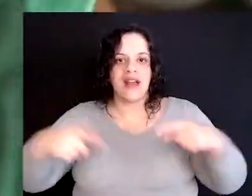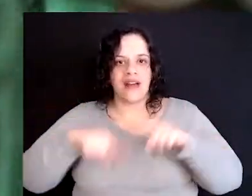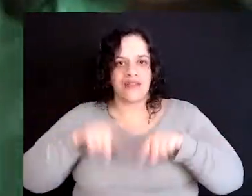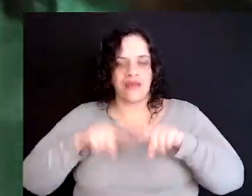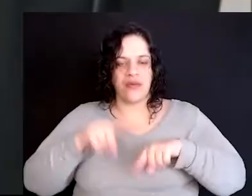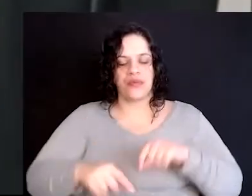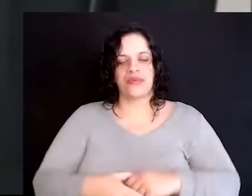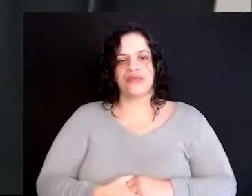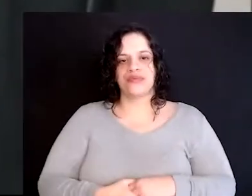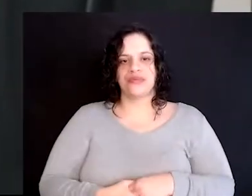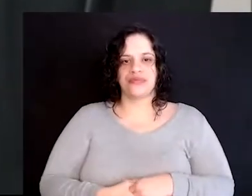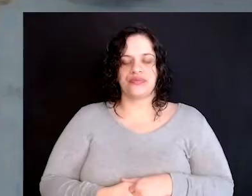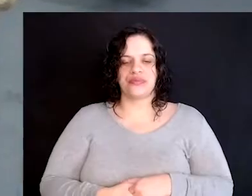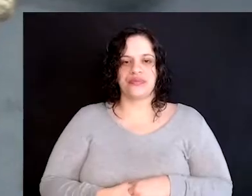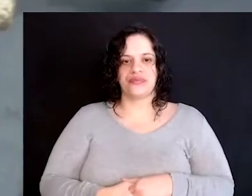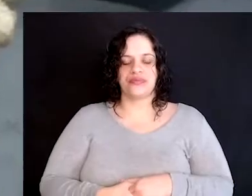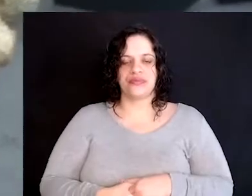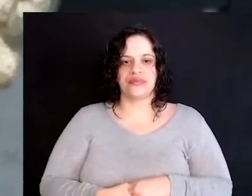tudo reciclável.